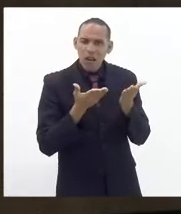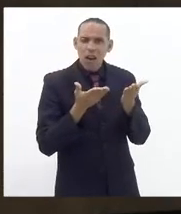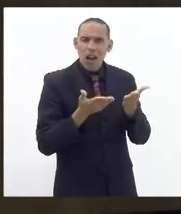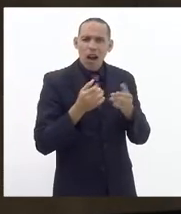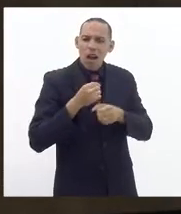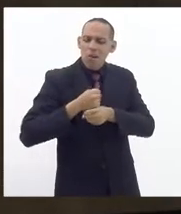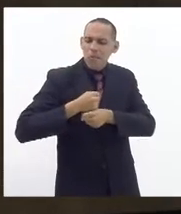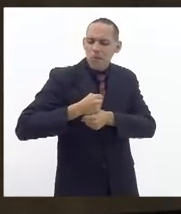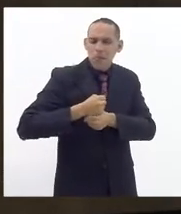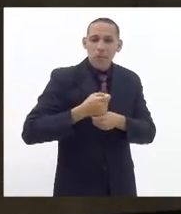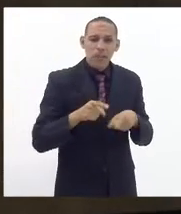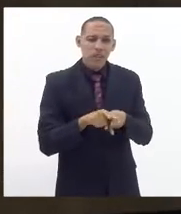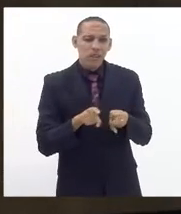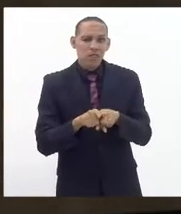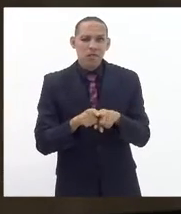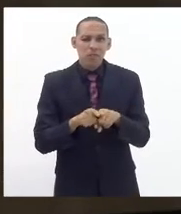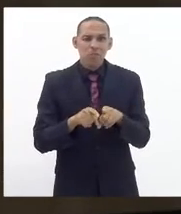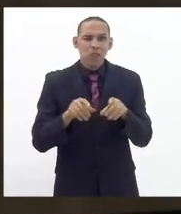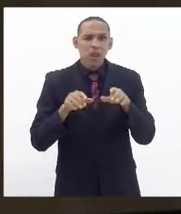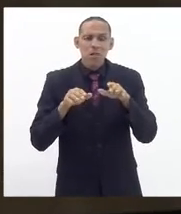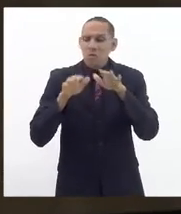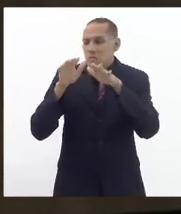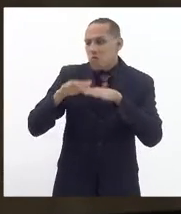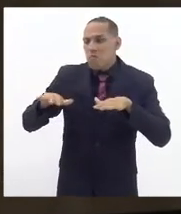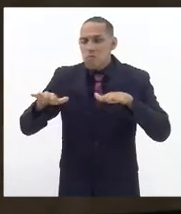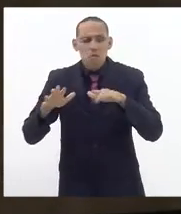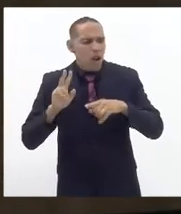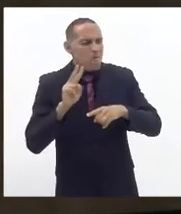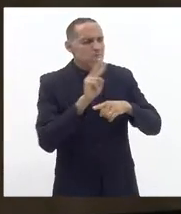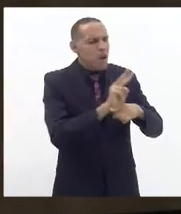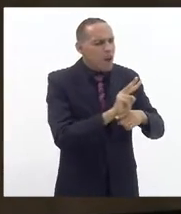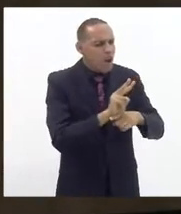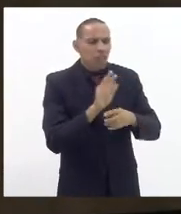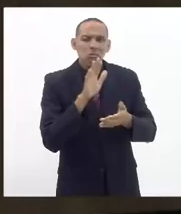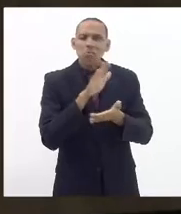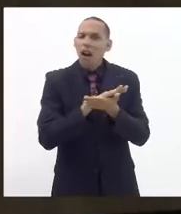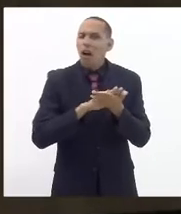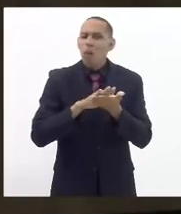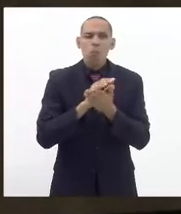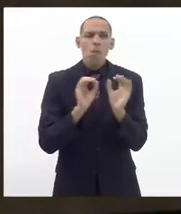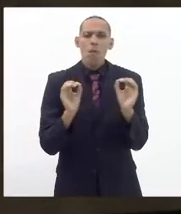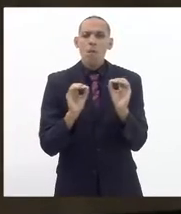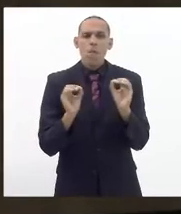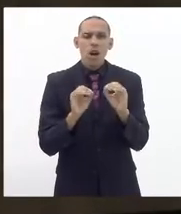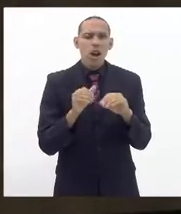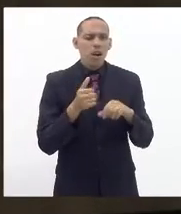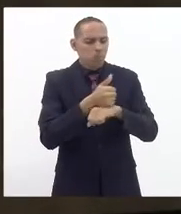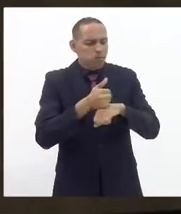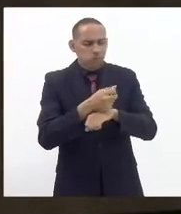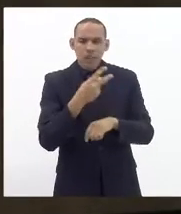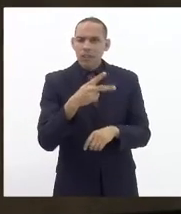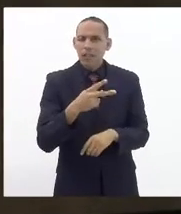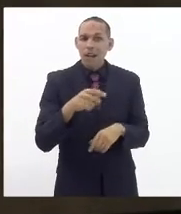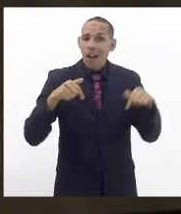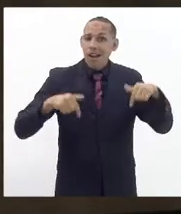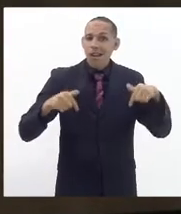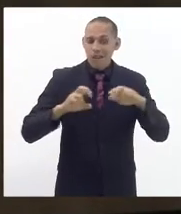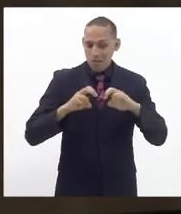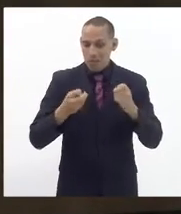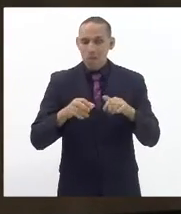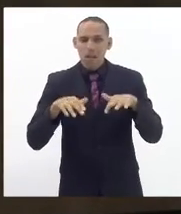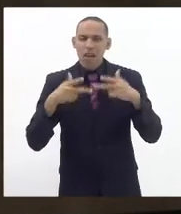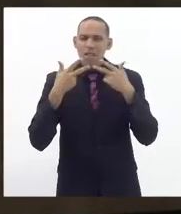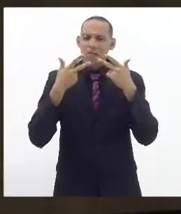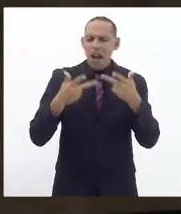me causa espanto que ninguém saia em defesa para garantir o direito de uma mulher ocupar um espaço de poder. Logo, tanta gente aqui nesse plenário que